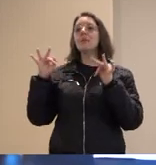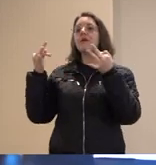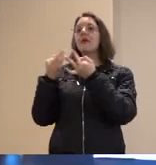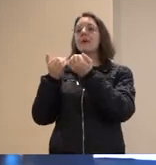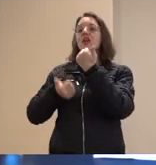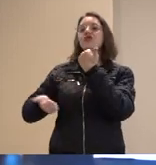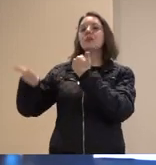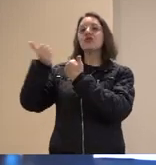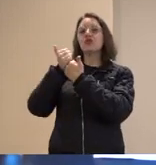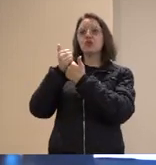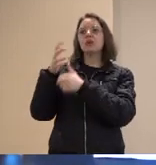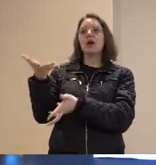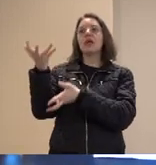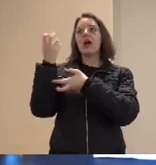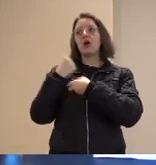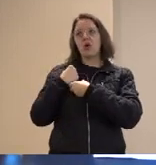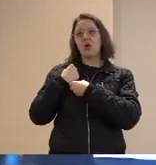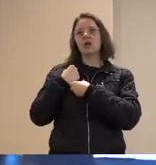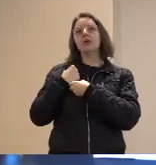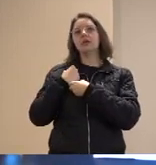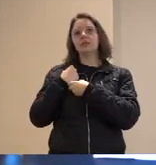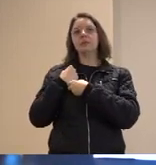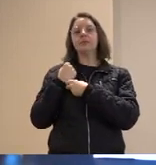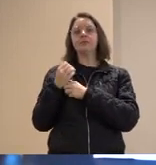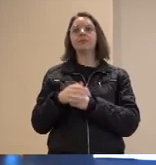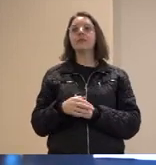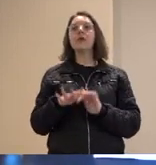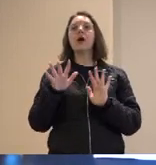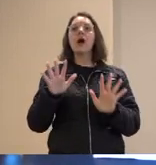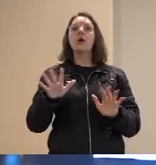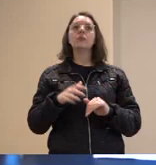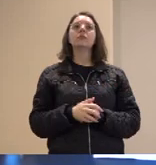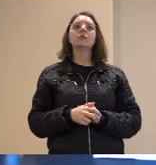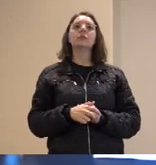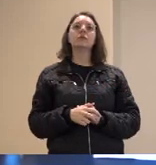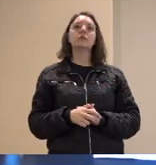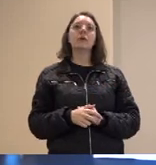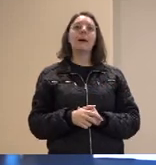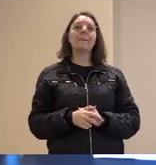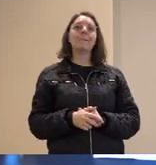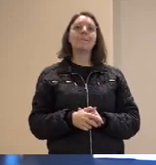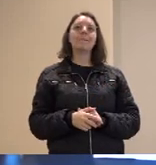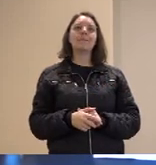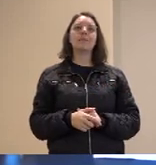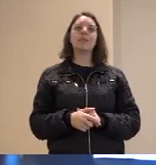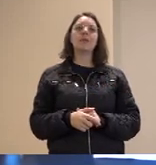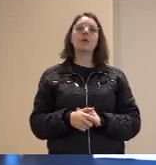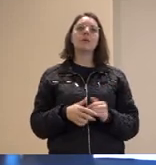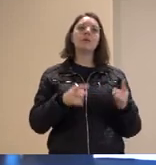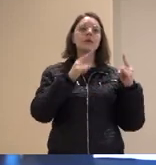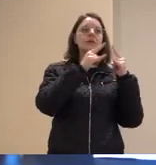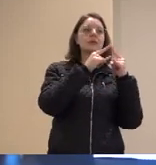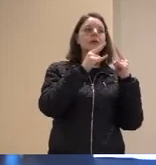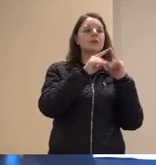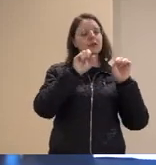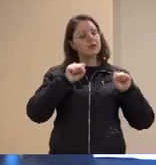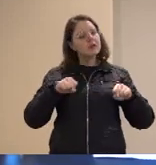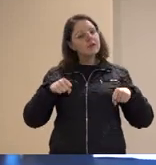uma família, do que com uma instituição. Então, por mais que a instituição se esforce, seja